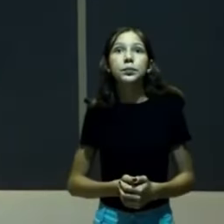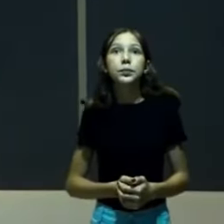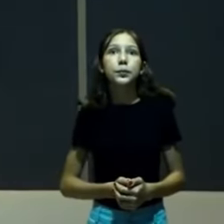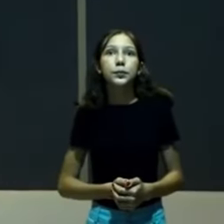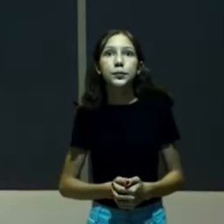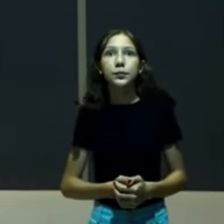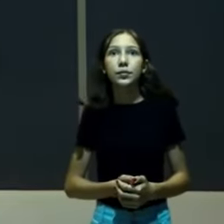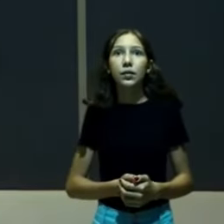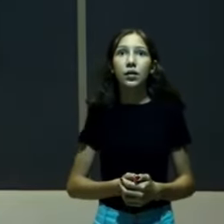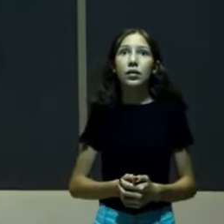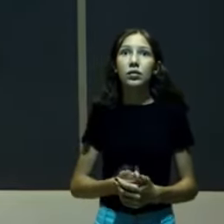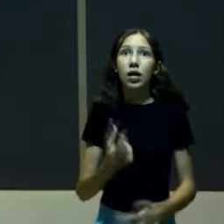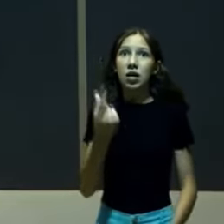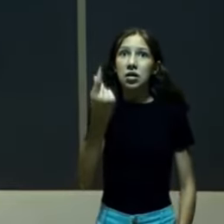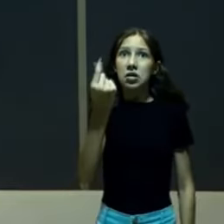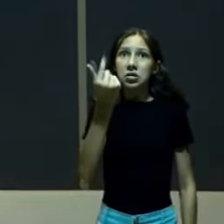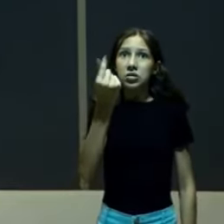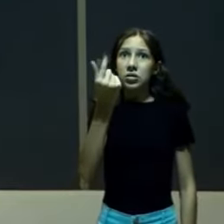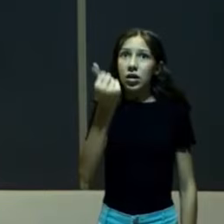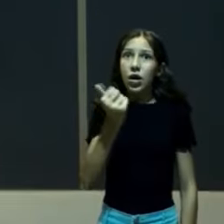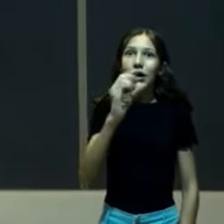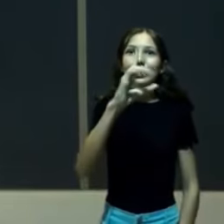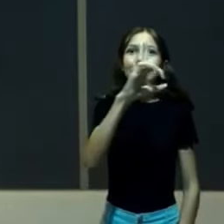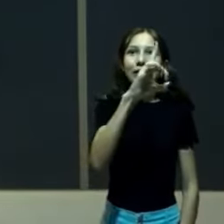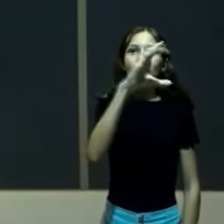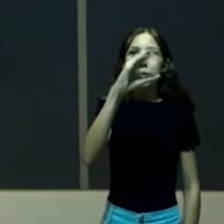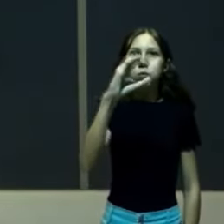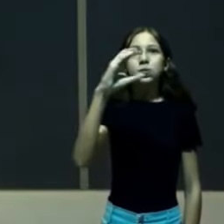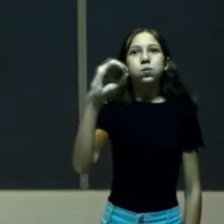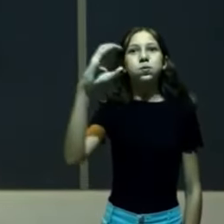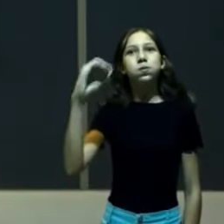bilionário, e dali vai lá para cima, que eu não sei contar nem quanto zero tem na conta.